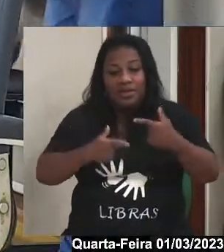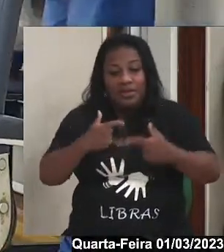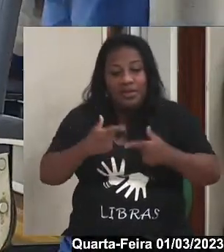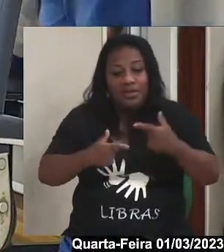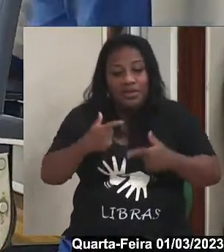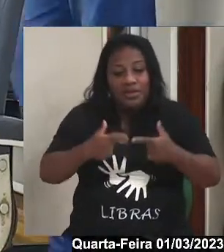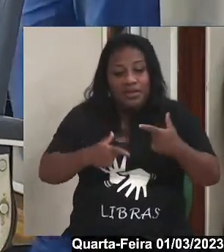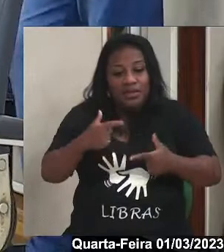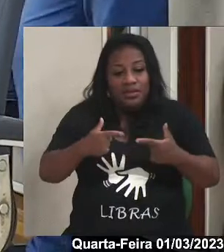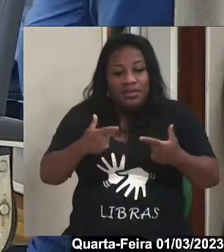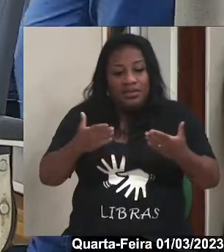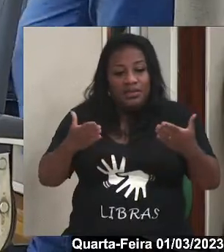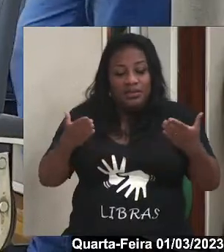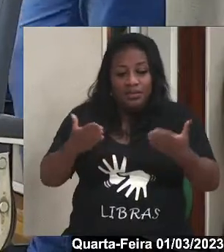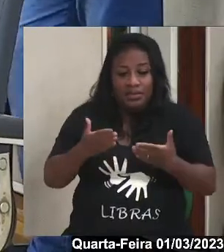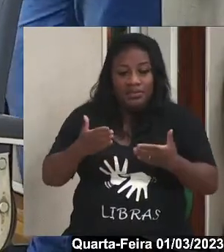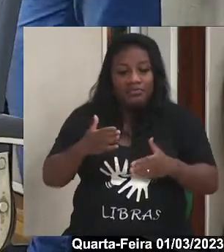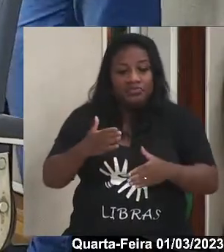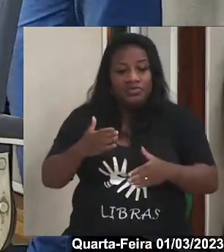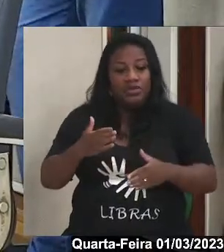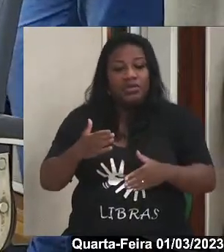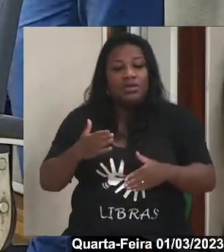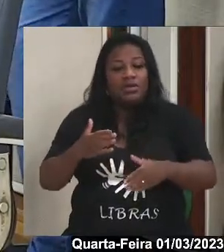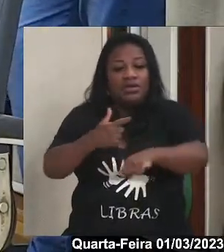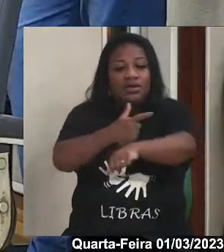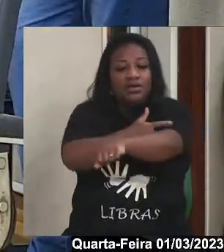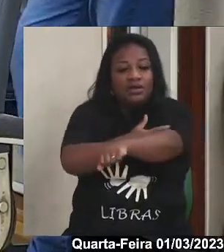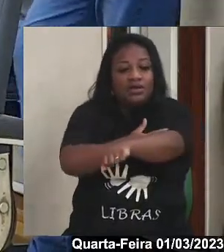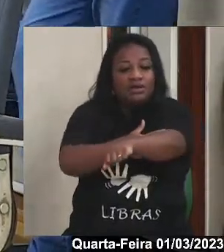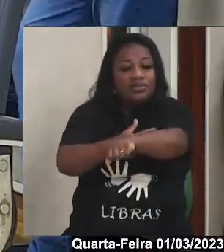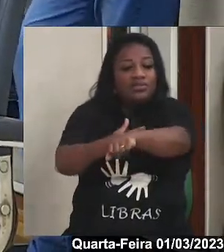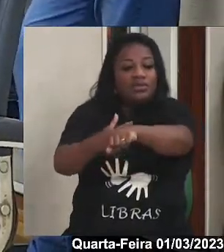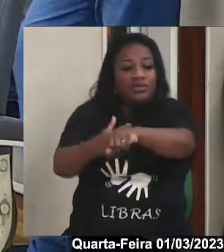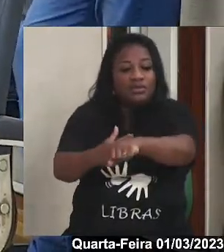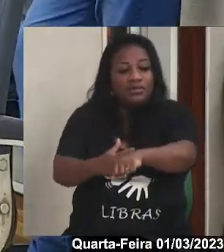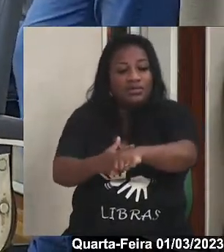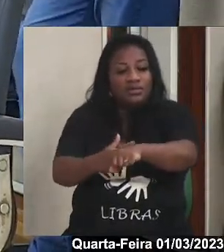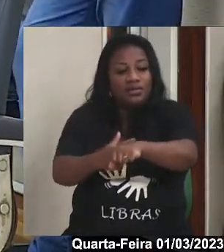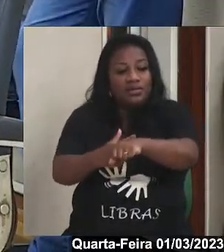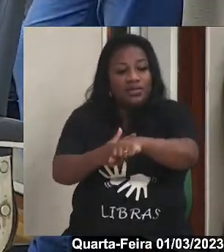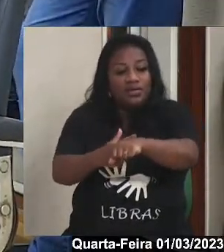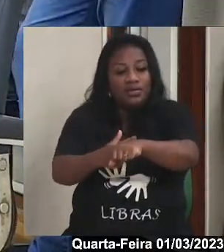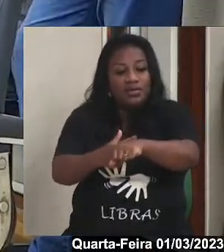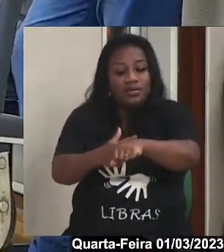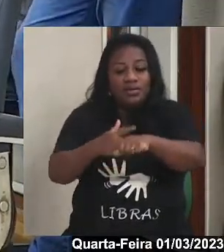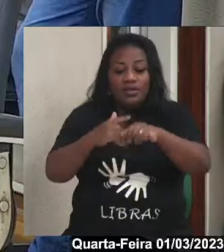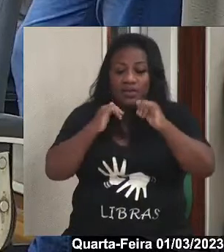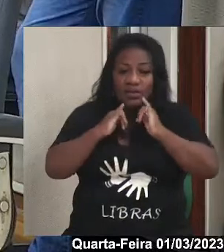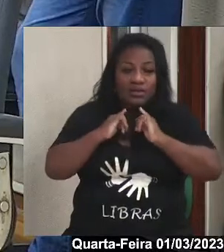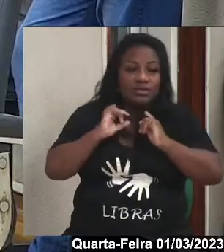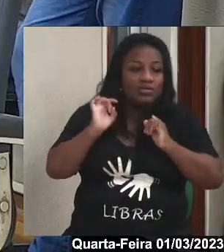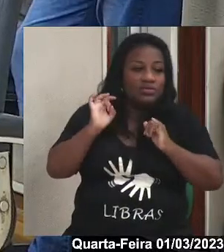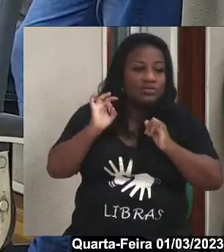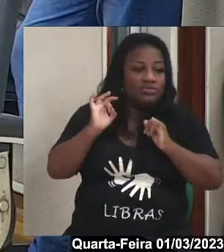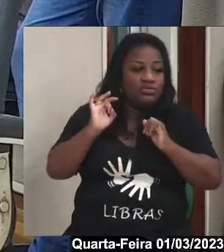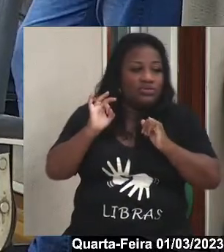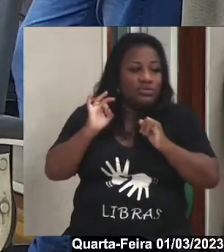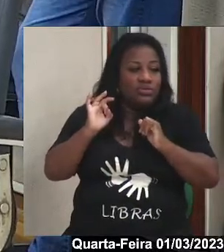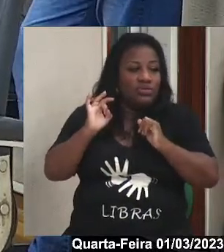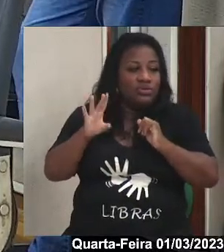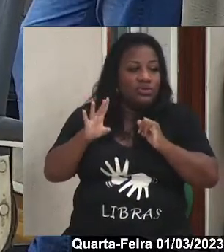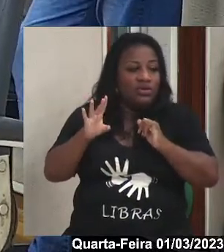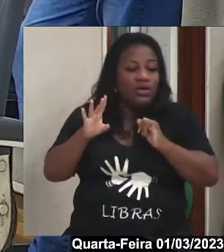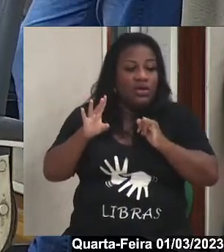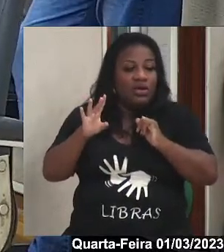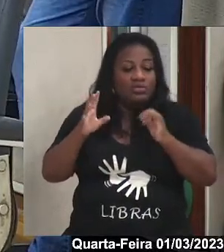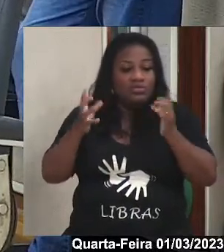pública de formação para os nossos jovens, de educação. Então a gente precisa debater política pública. Não é só populismo. Se os senhores